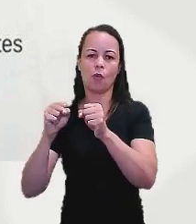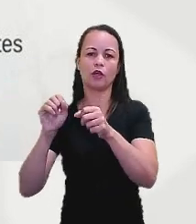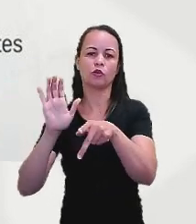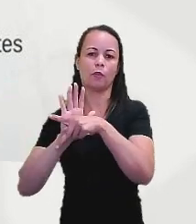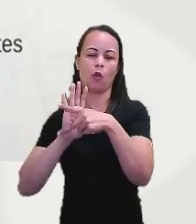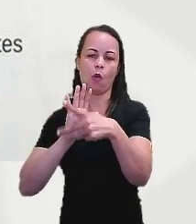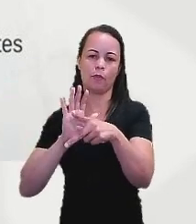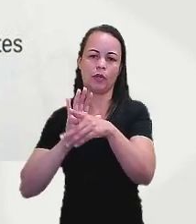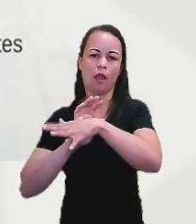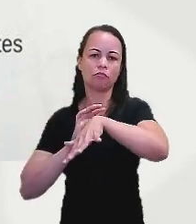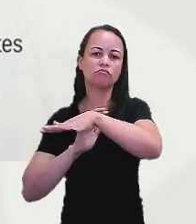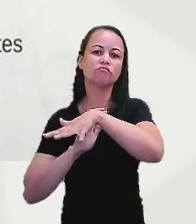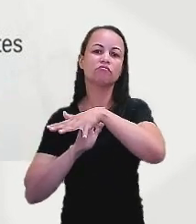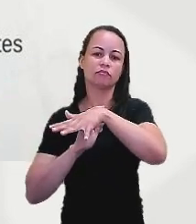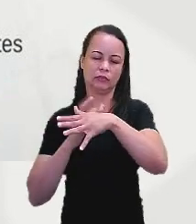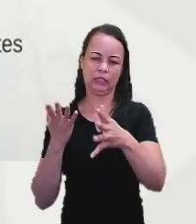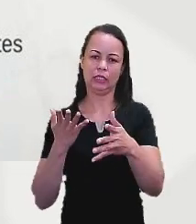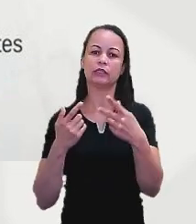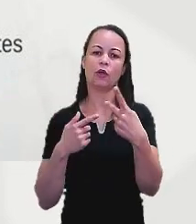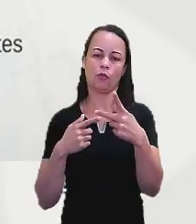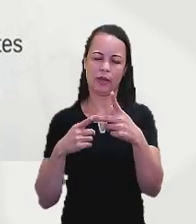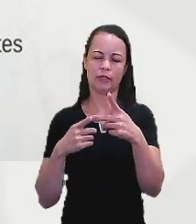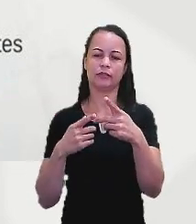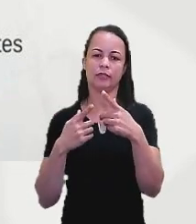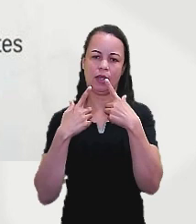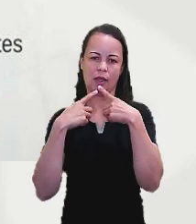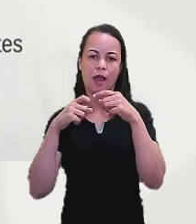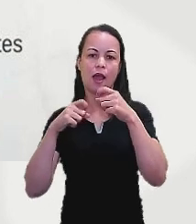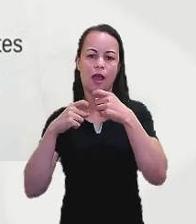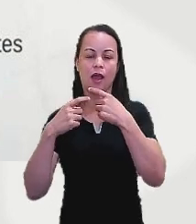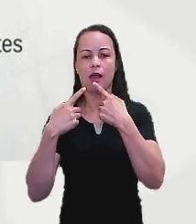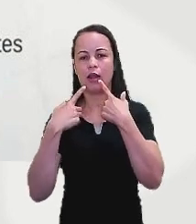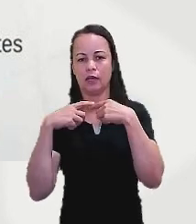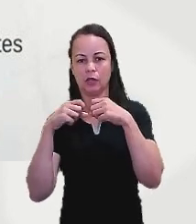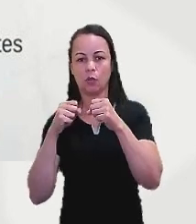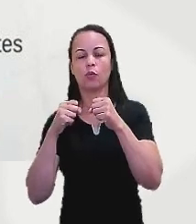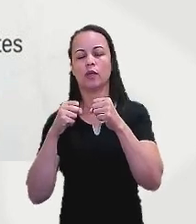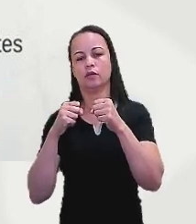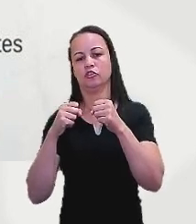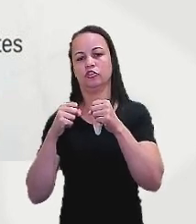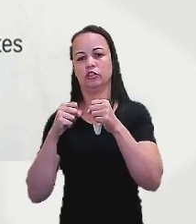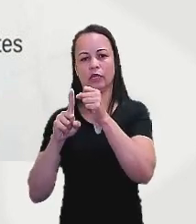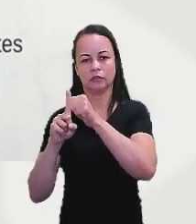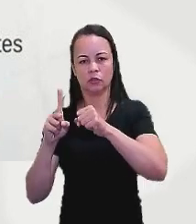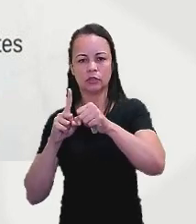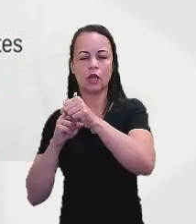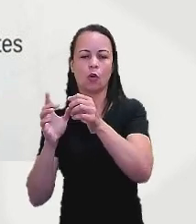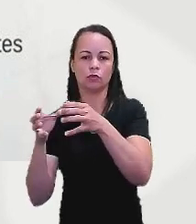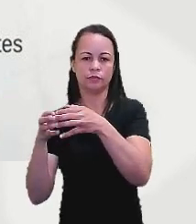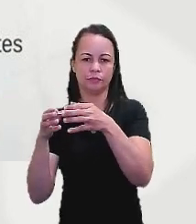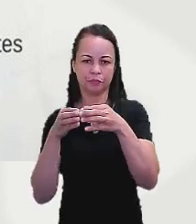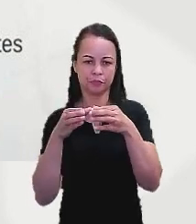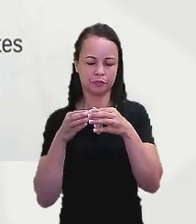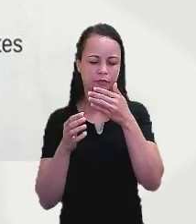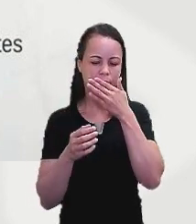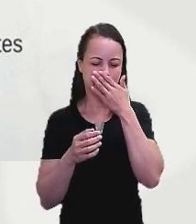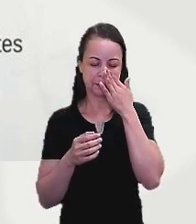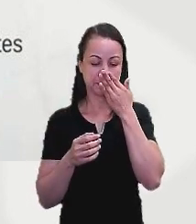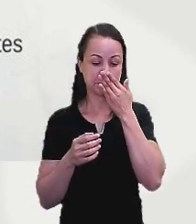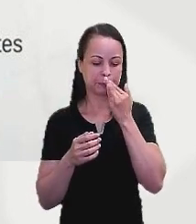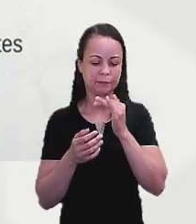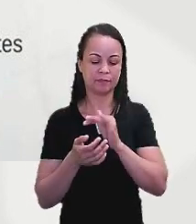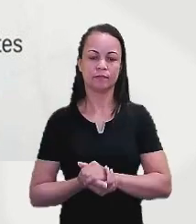variação linguística social, de grupos. A variação